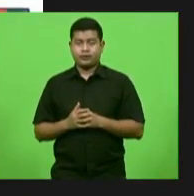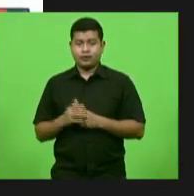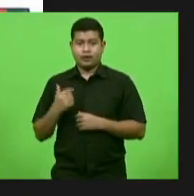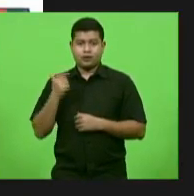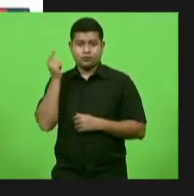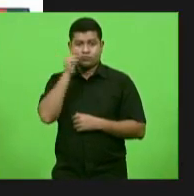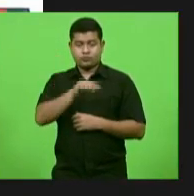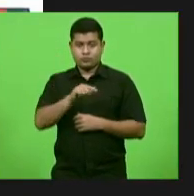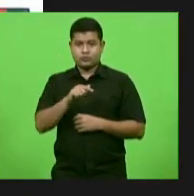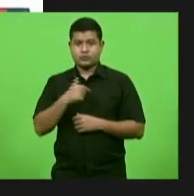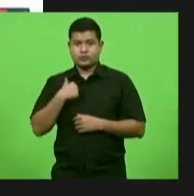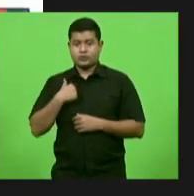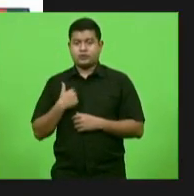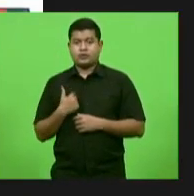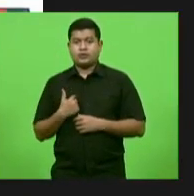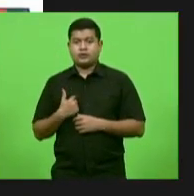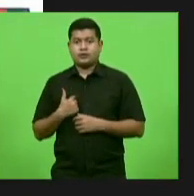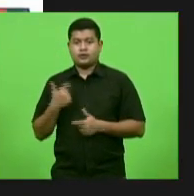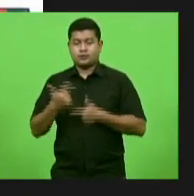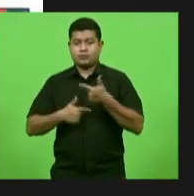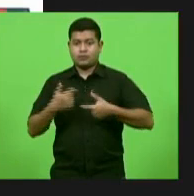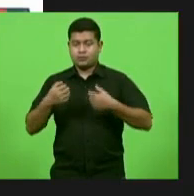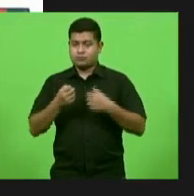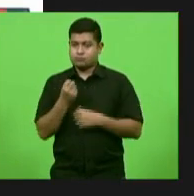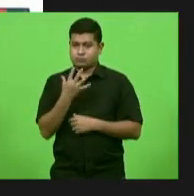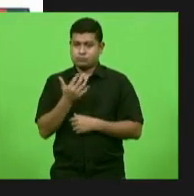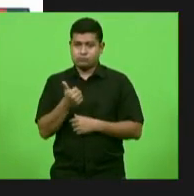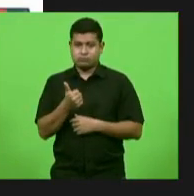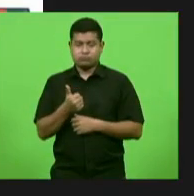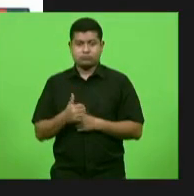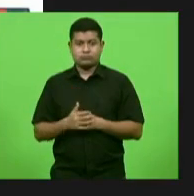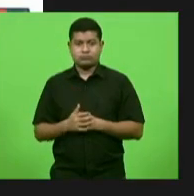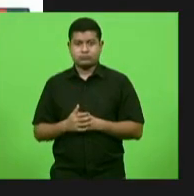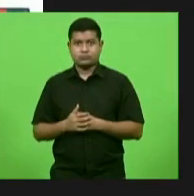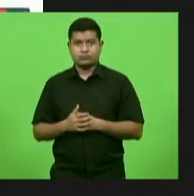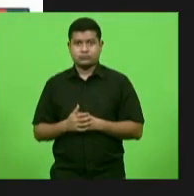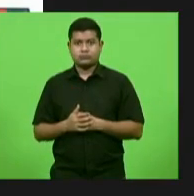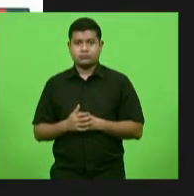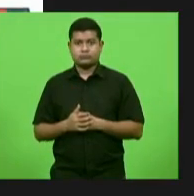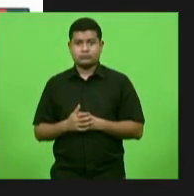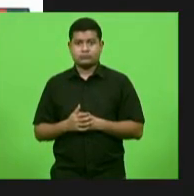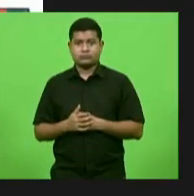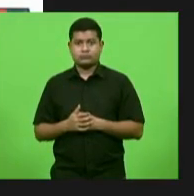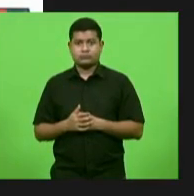depois. De acordo, presidente. Na tarde. De acordo, também. De acordo, senhor presidente.